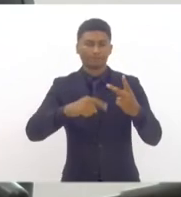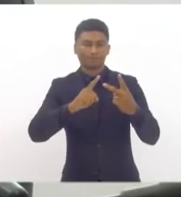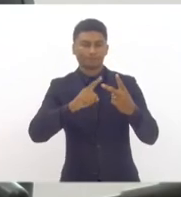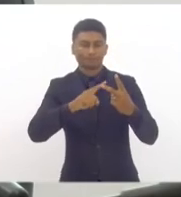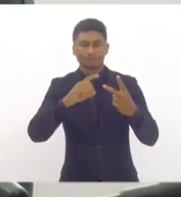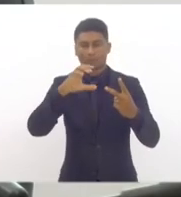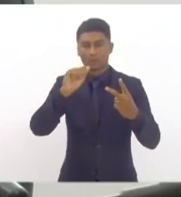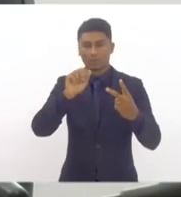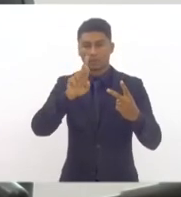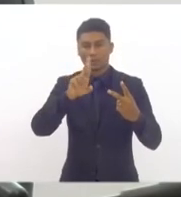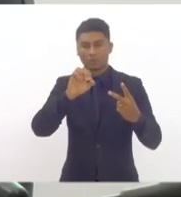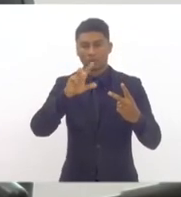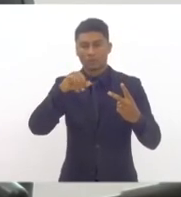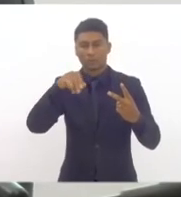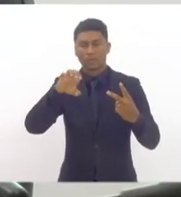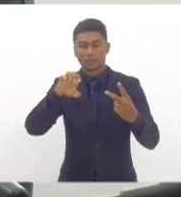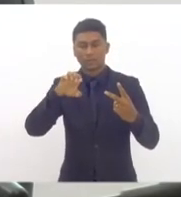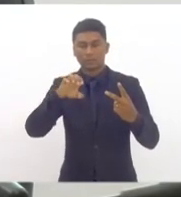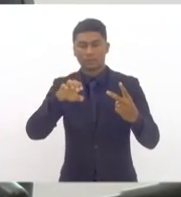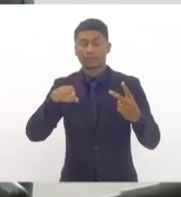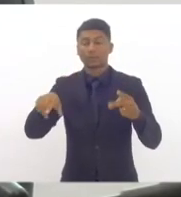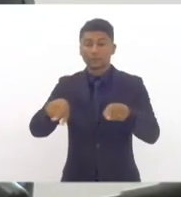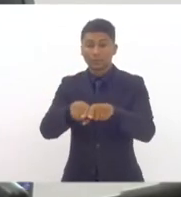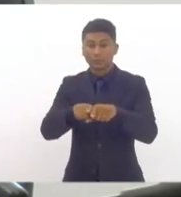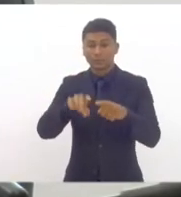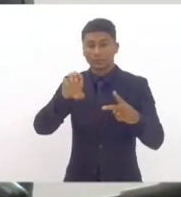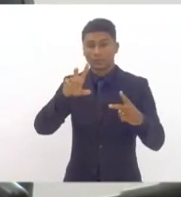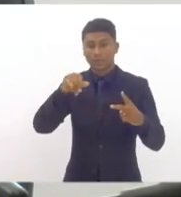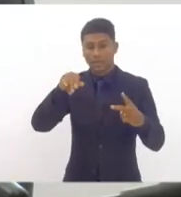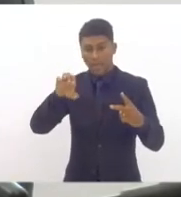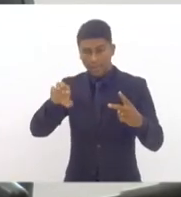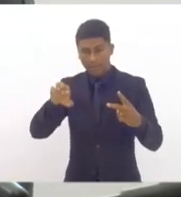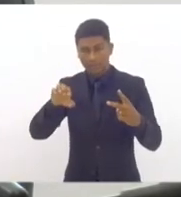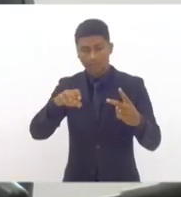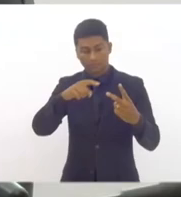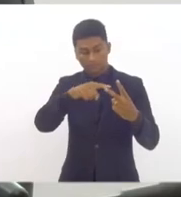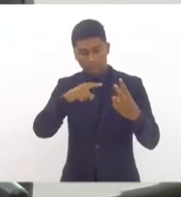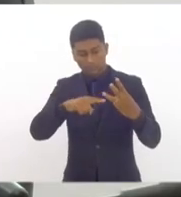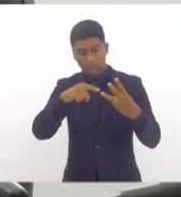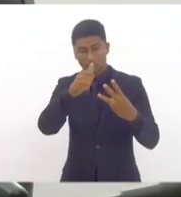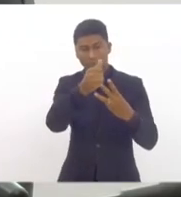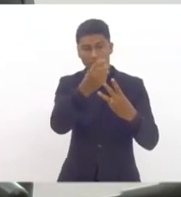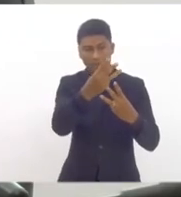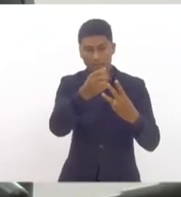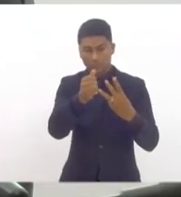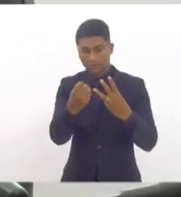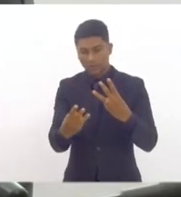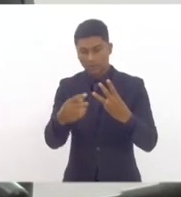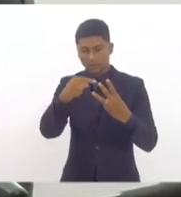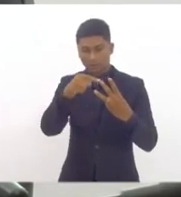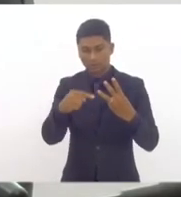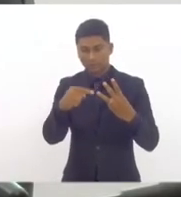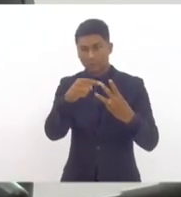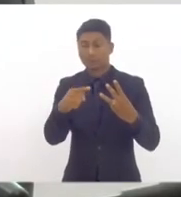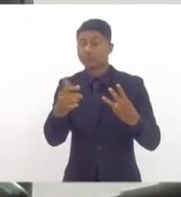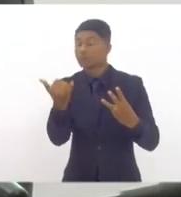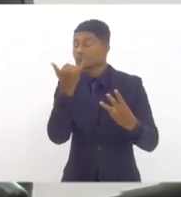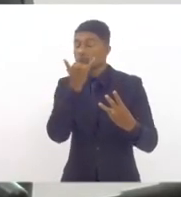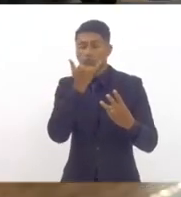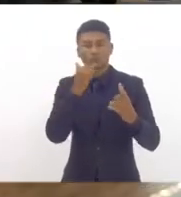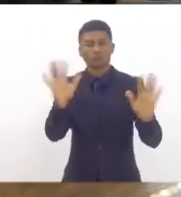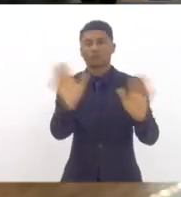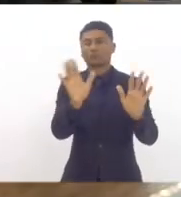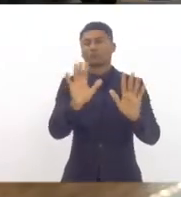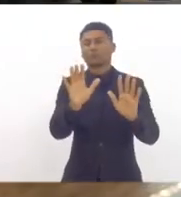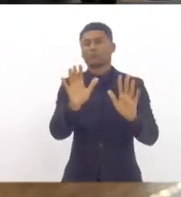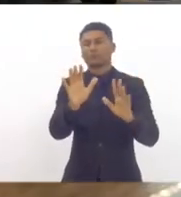Caroline Faria e Eliene Vieira, ambas com 13 votos, Oito. Perdão. 8